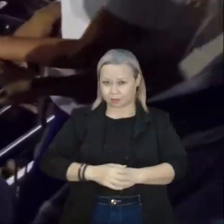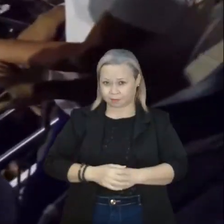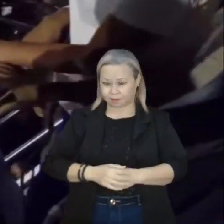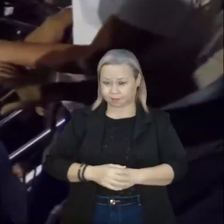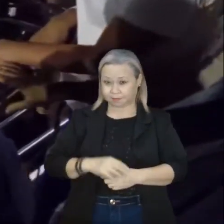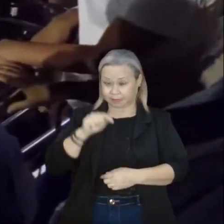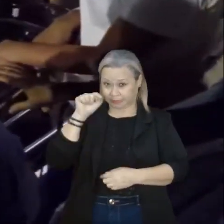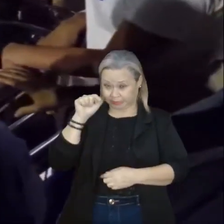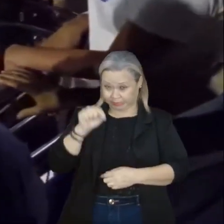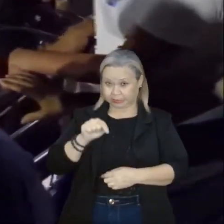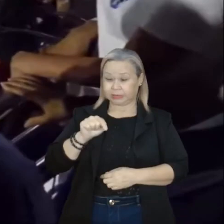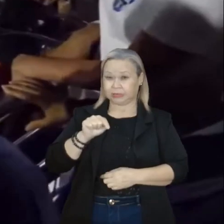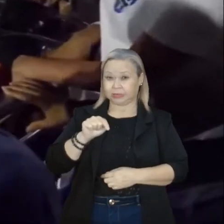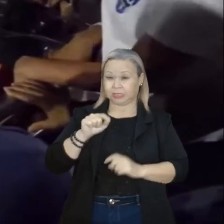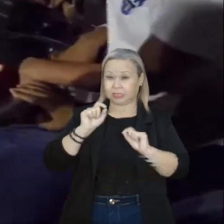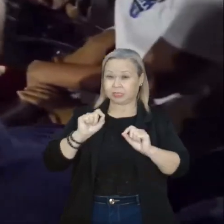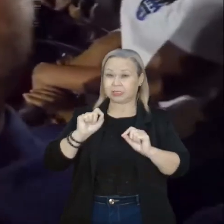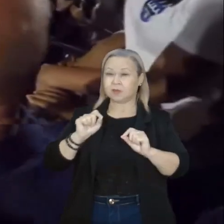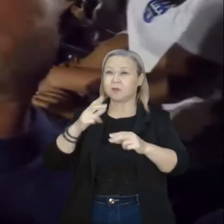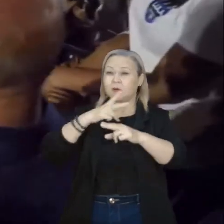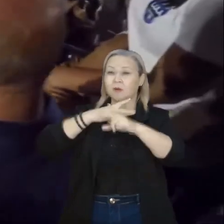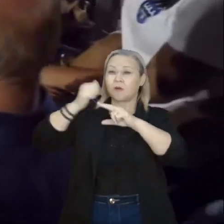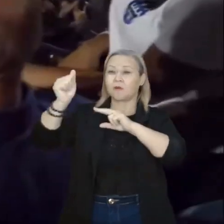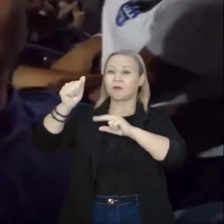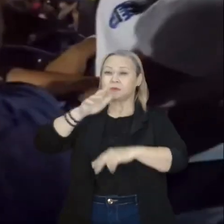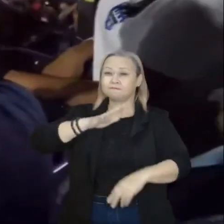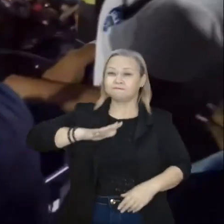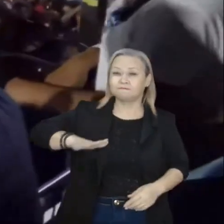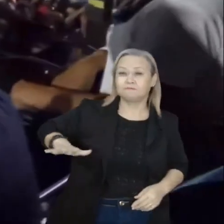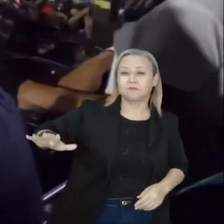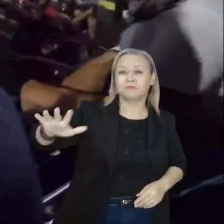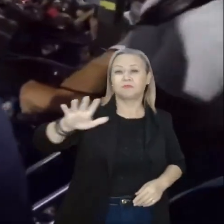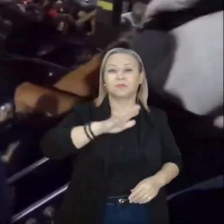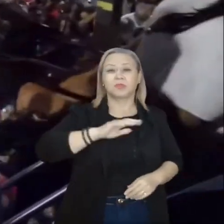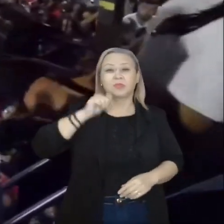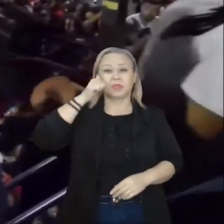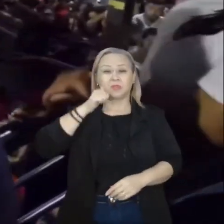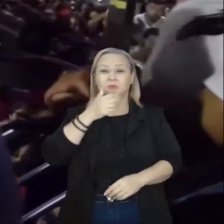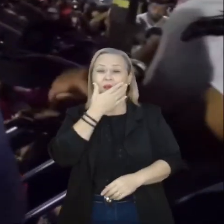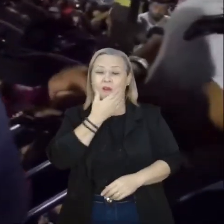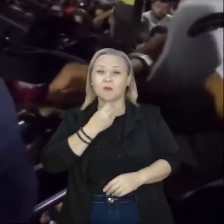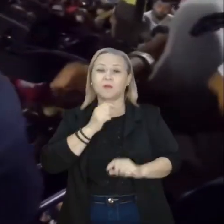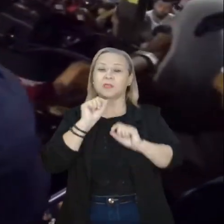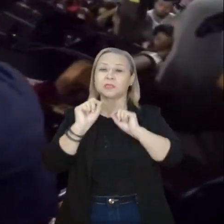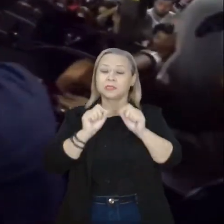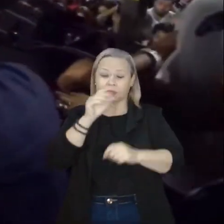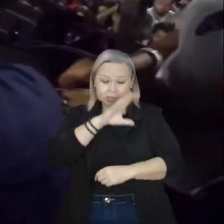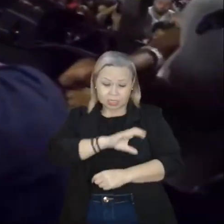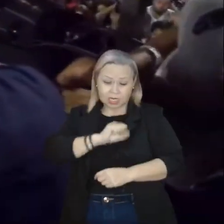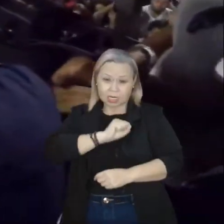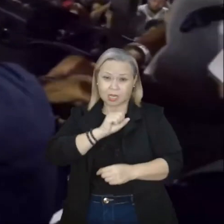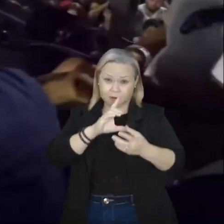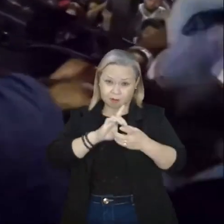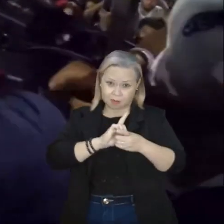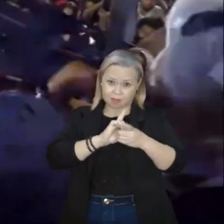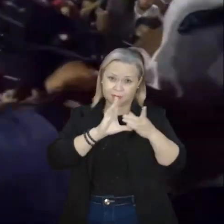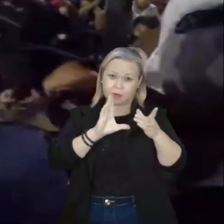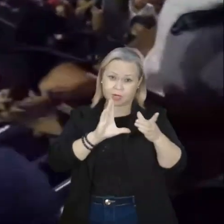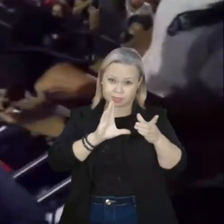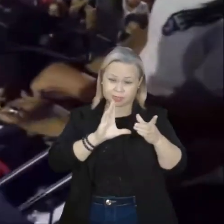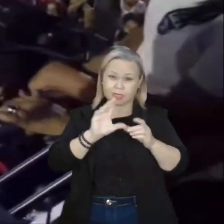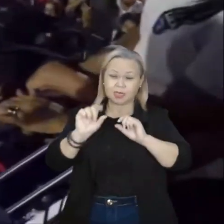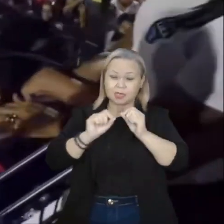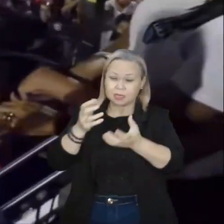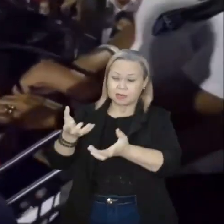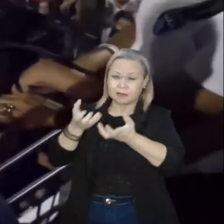Essa foi uma vitória de todas as mulheres e homens que amam a democracia, que